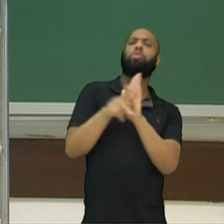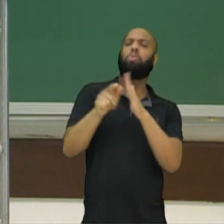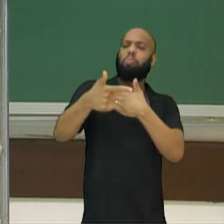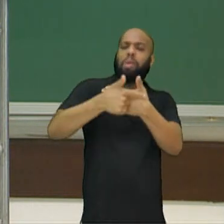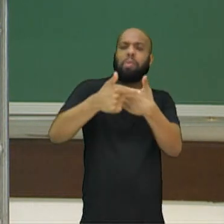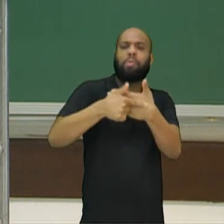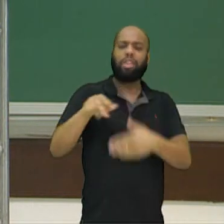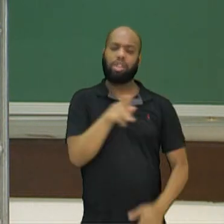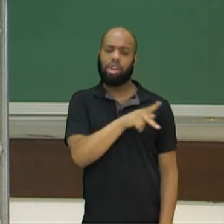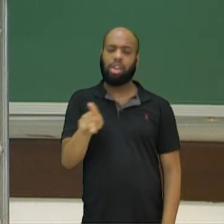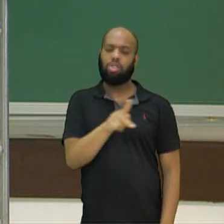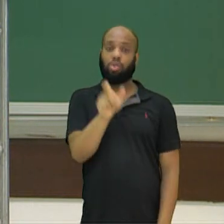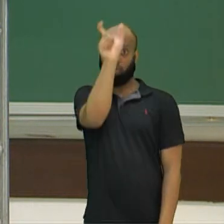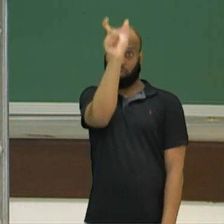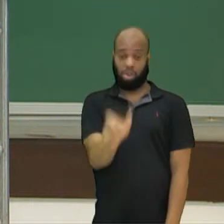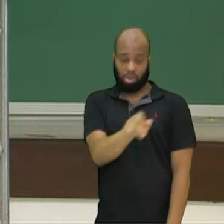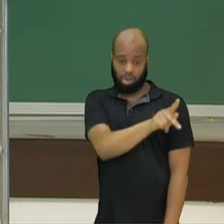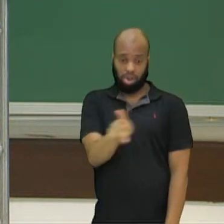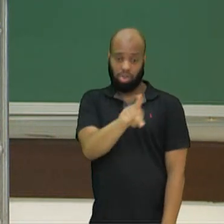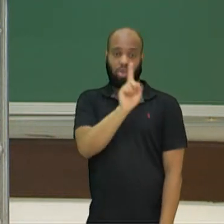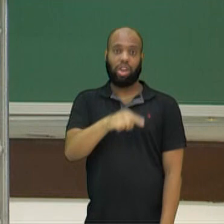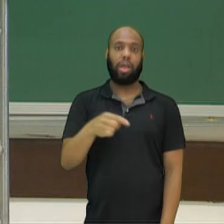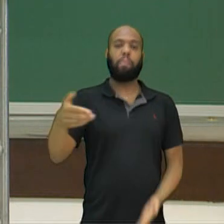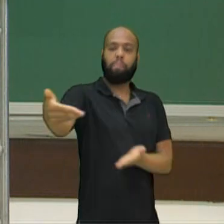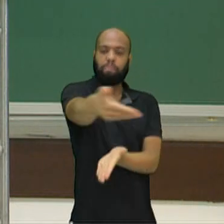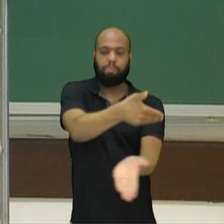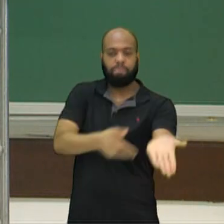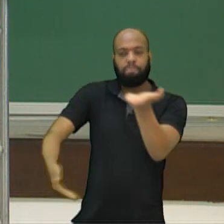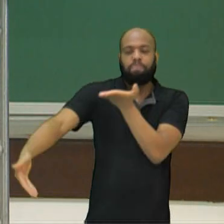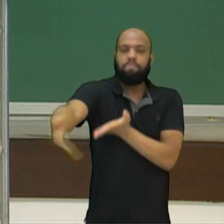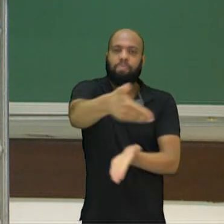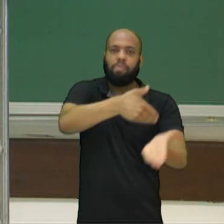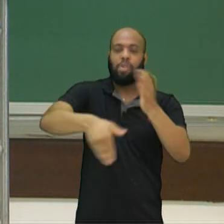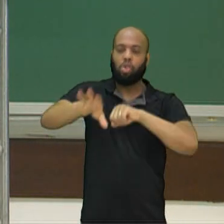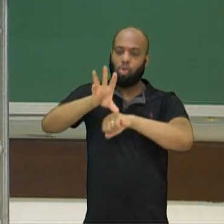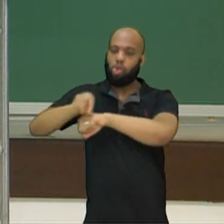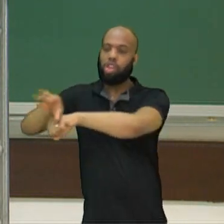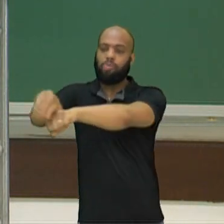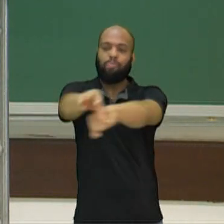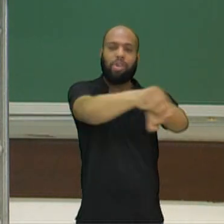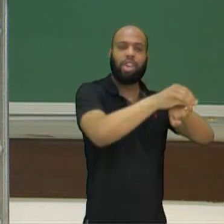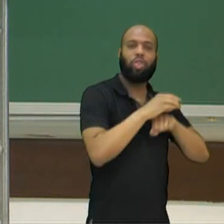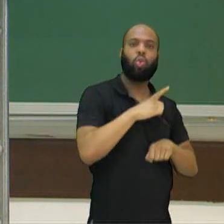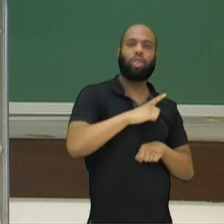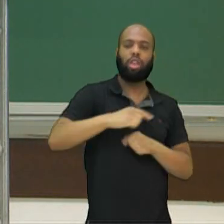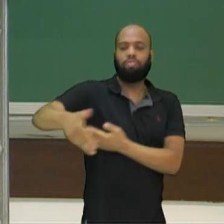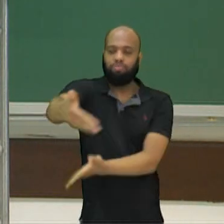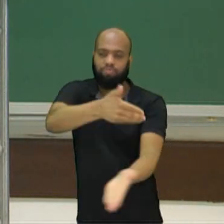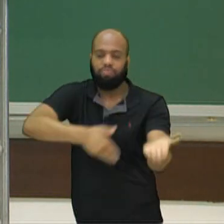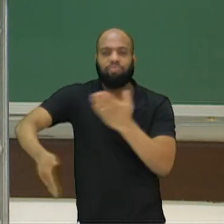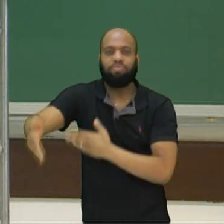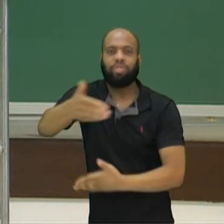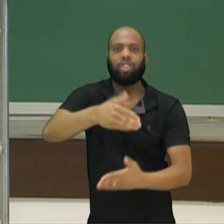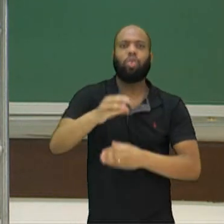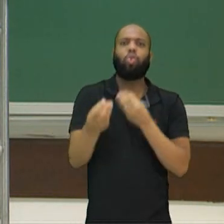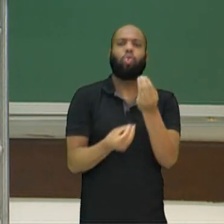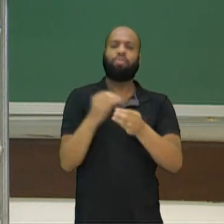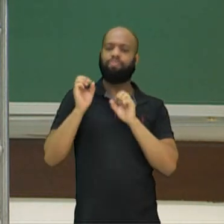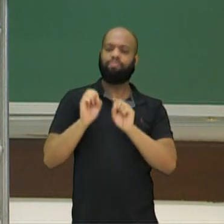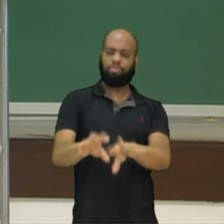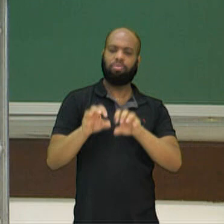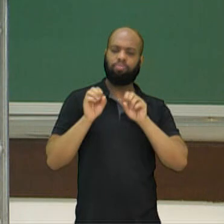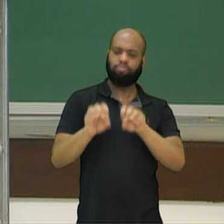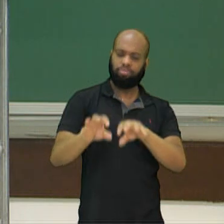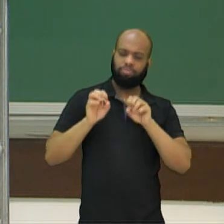aula. Então, o que eu estou fazendo aqui quando eu estou ministrando uma aula para vocês? Pô, professor, que palavra esquisita, ministrar aulas. Sim,